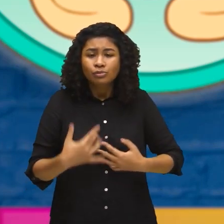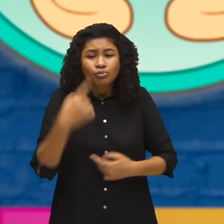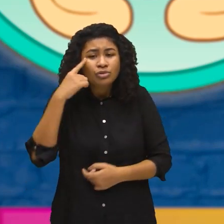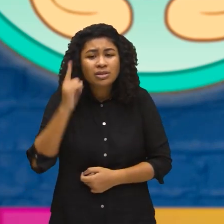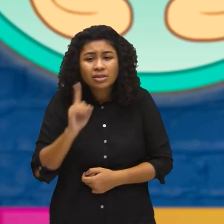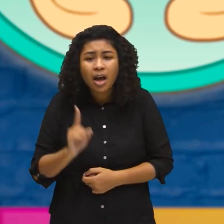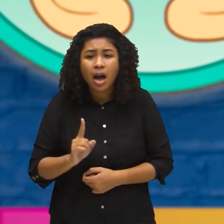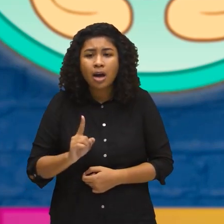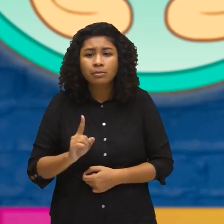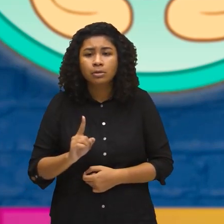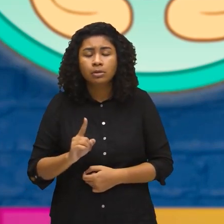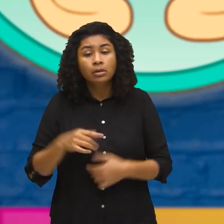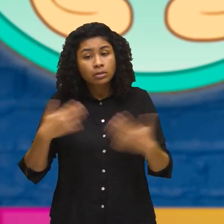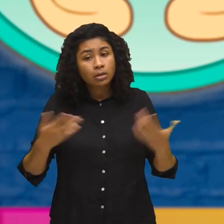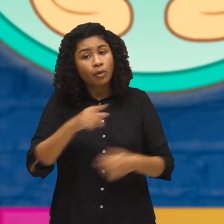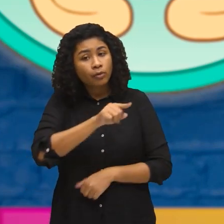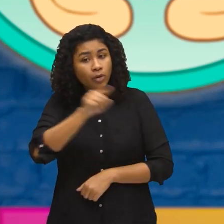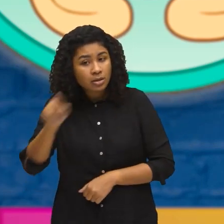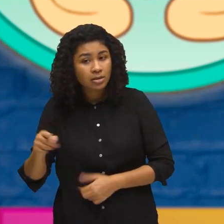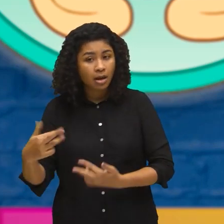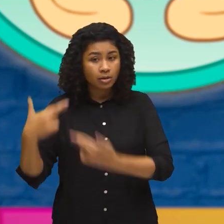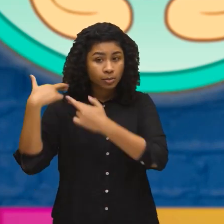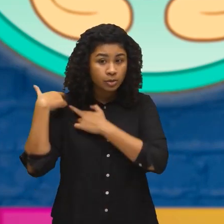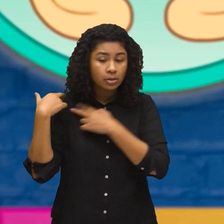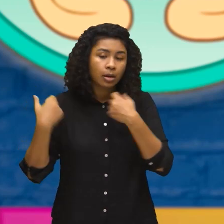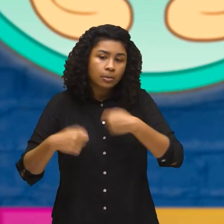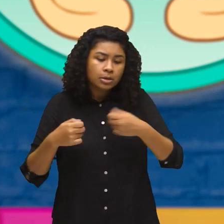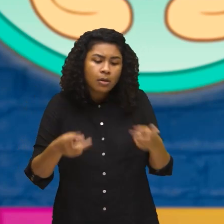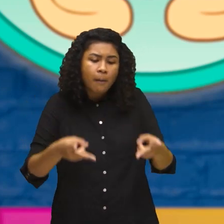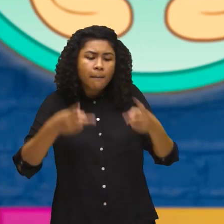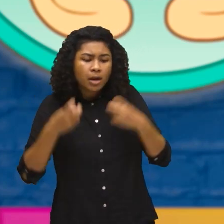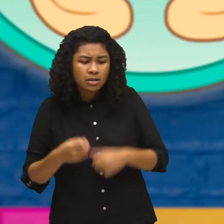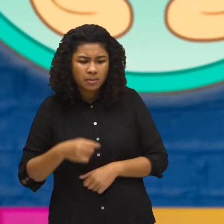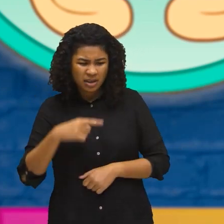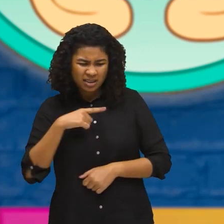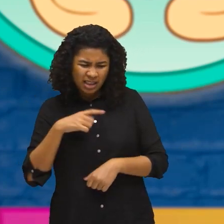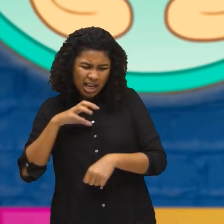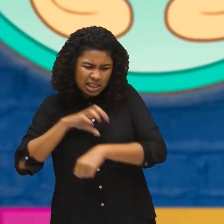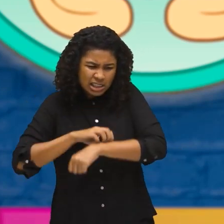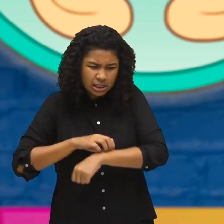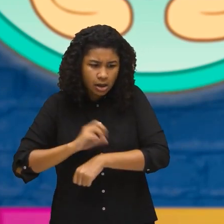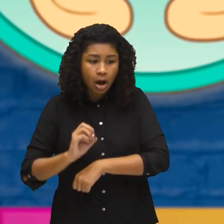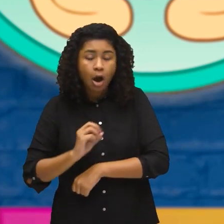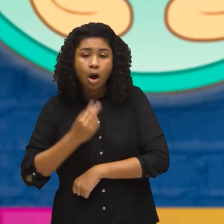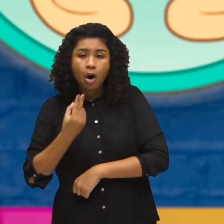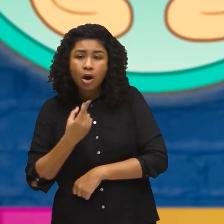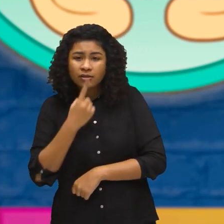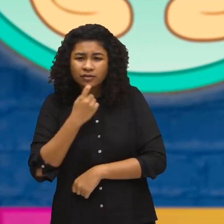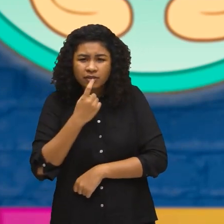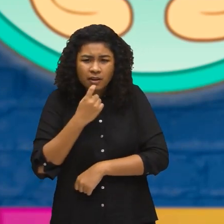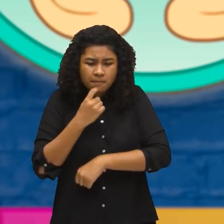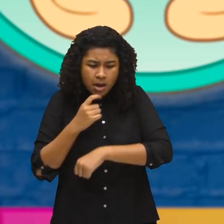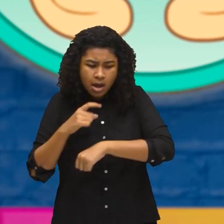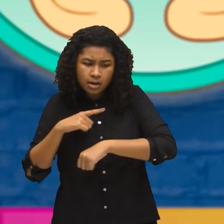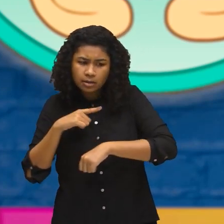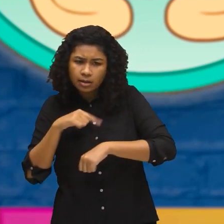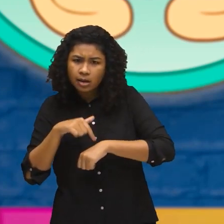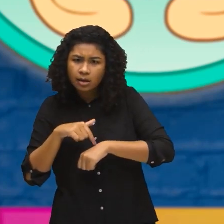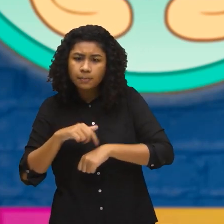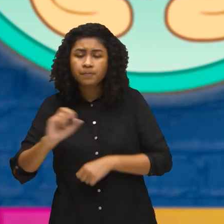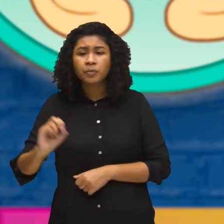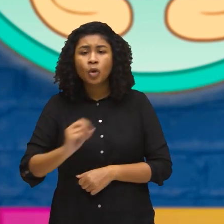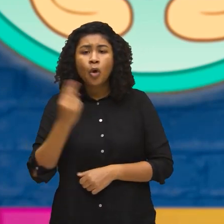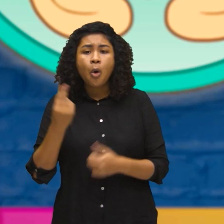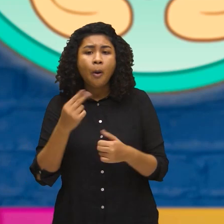parece vermelha, né? Se tem alguma questão na bolsa dela que some ou aparece, se tem